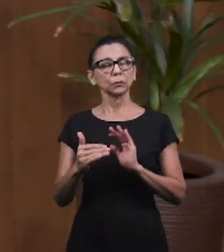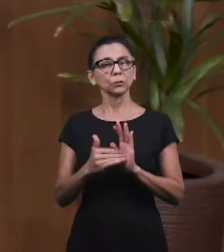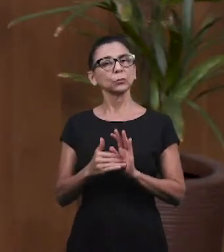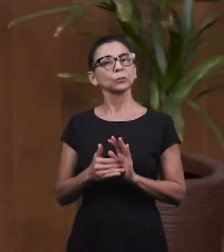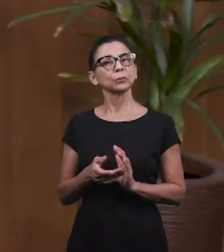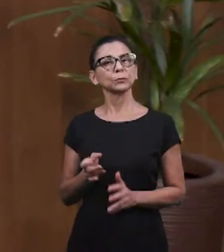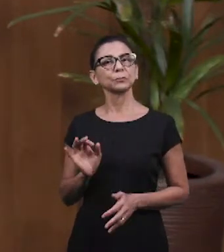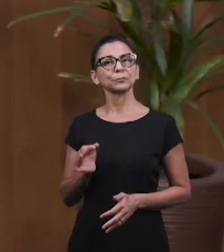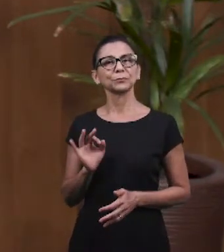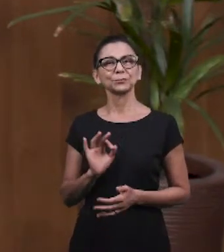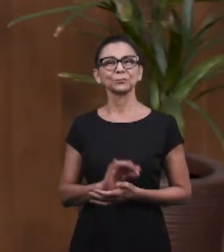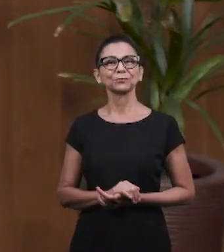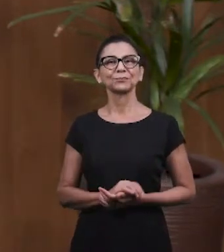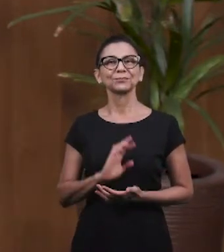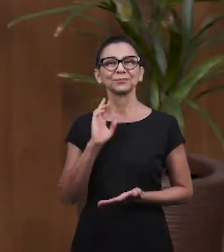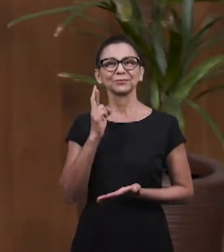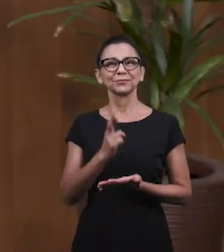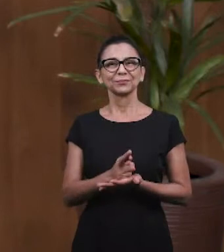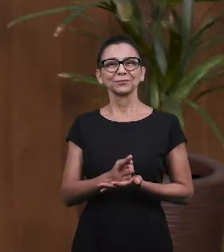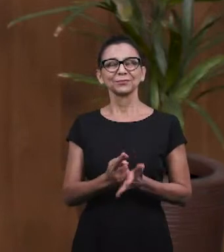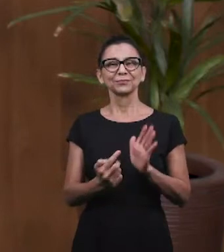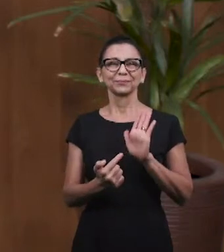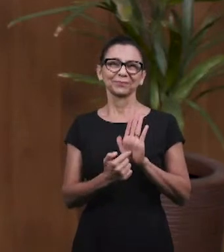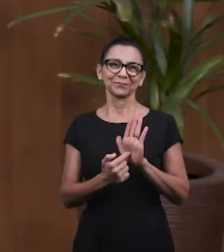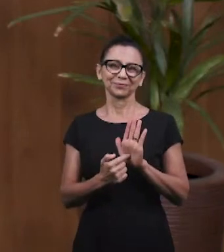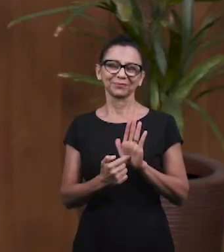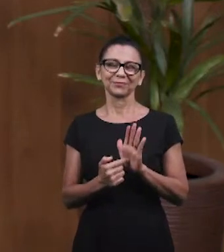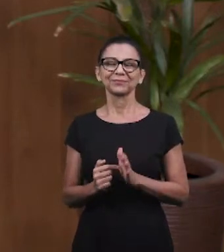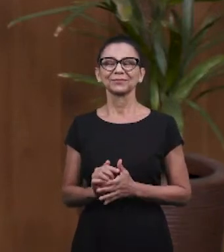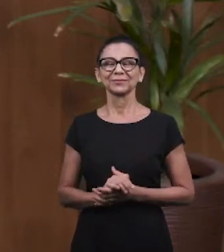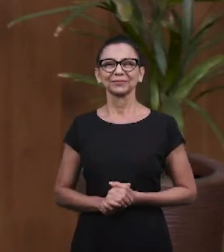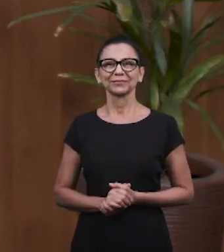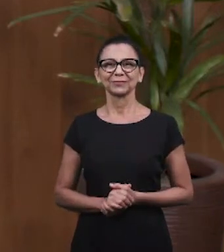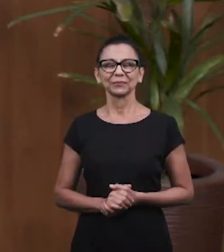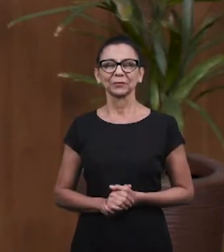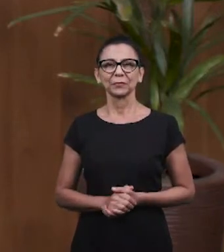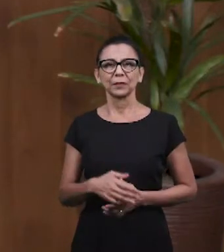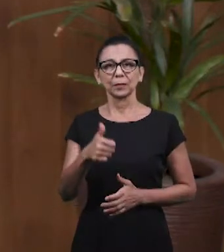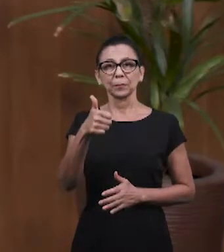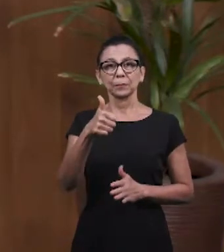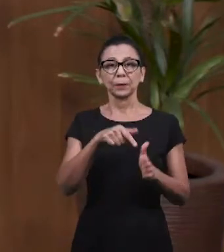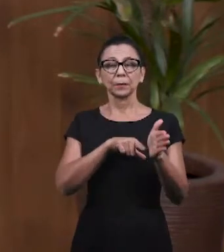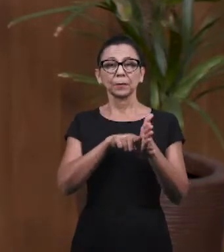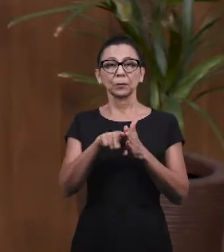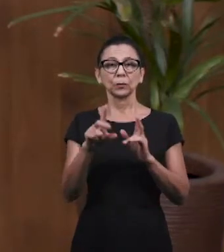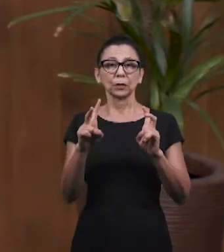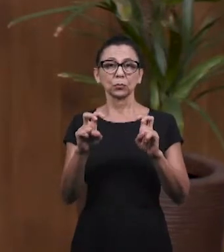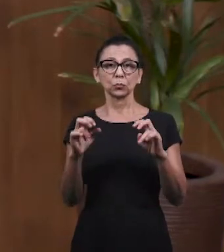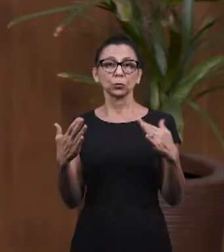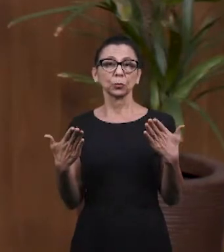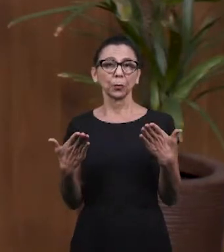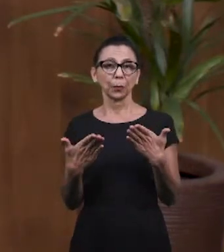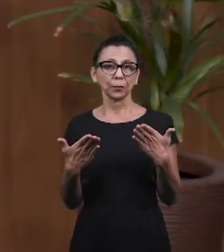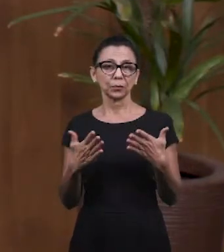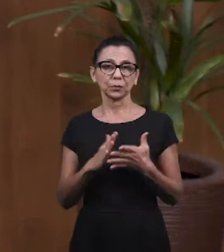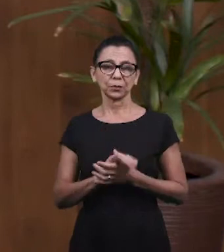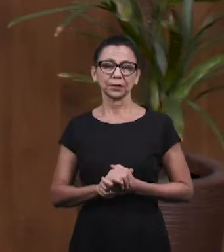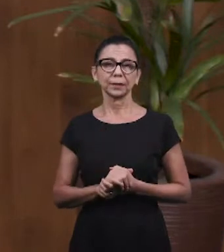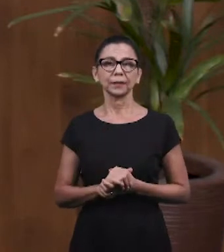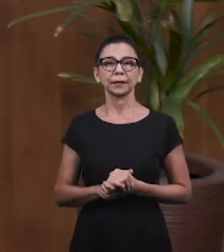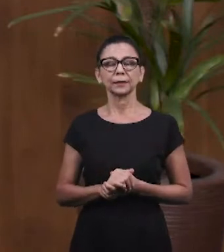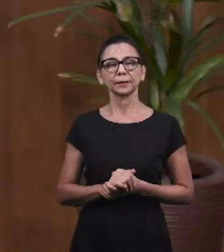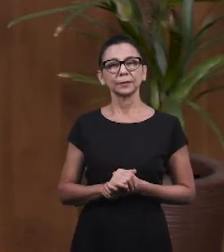recomendação, e o resultado nós iremos apresentar aqui. Vamos então à nossa primeira pergunta do assunto de hoje. E a nossa